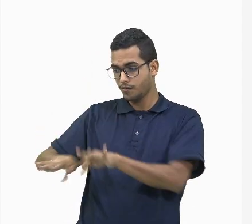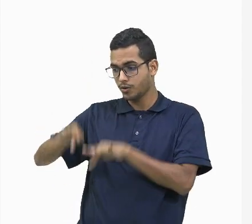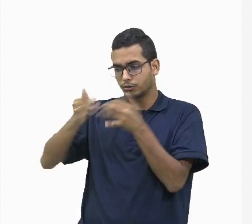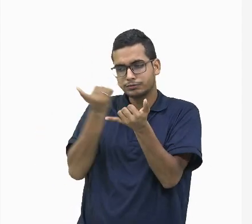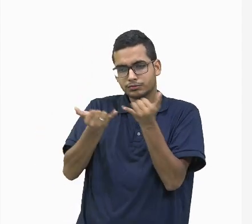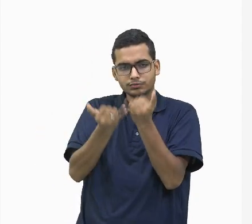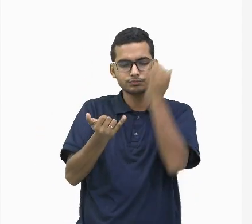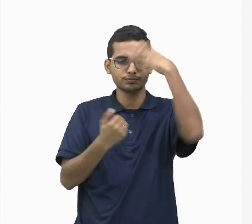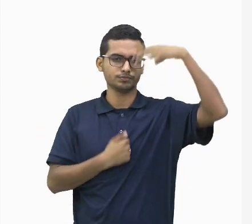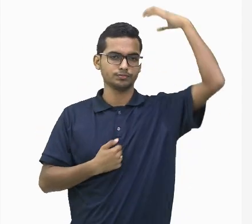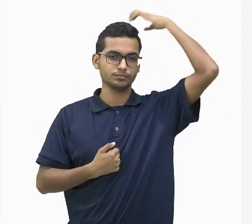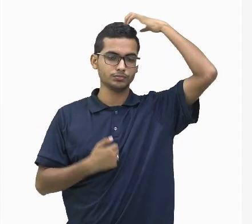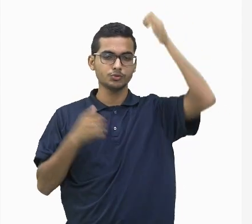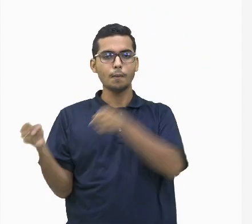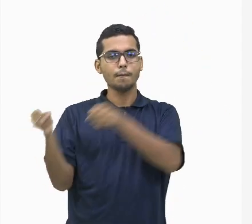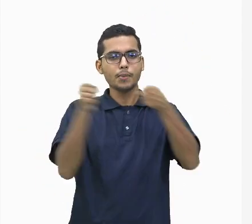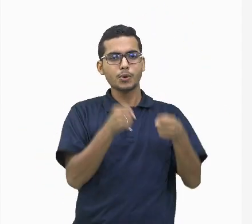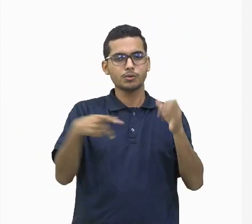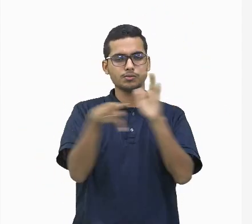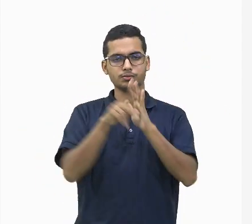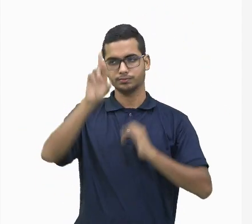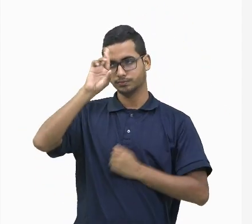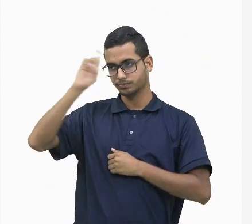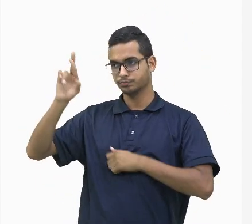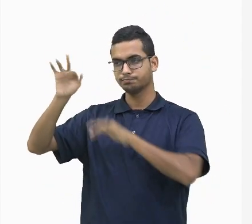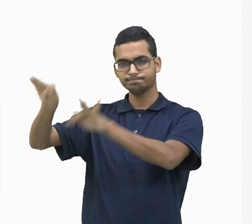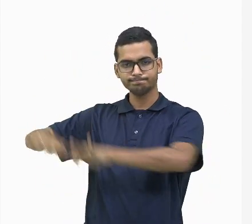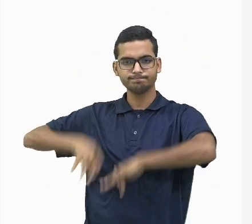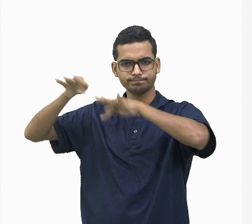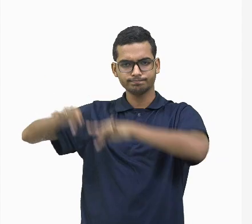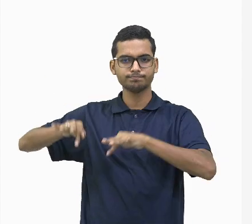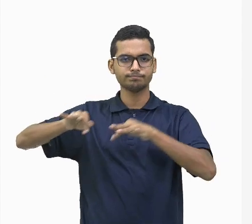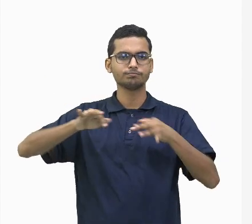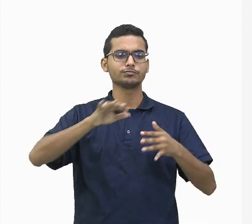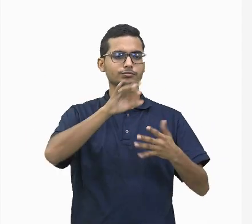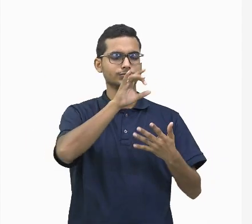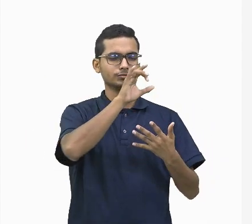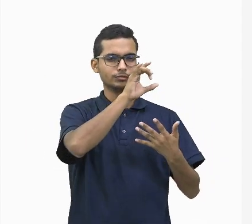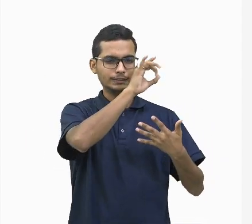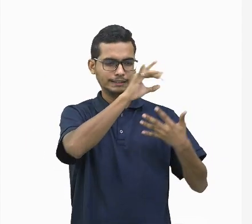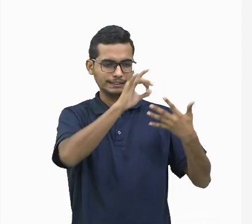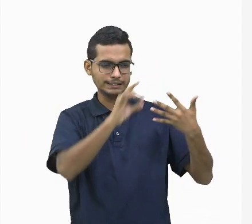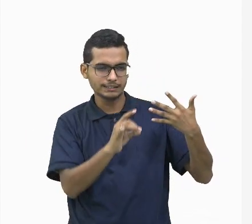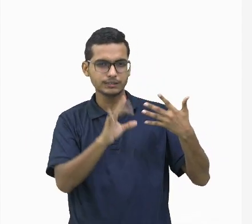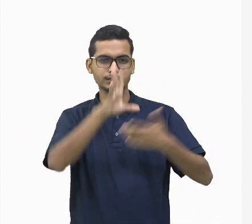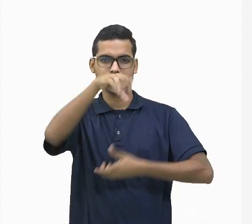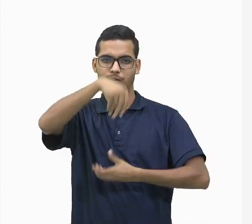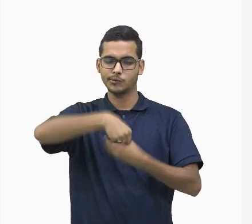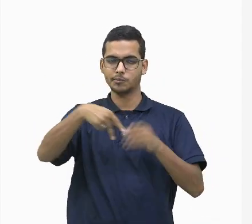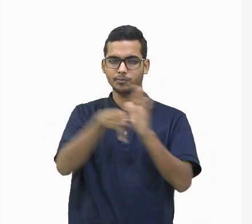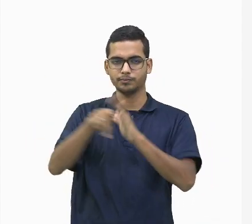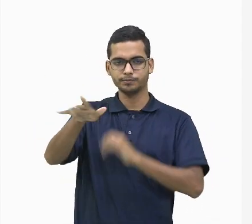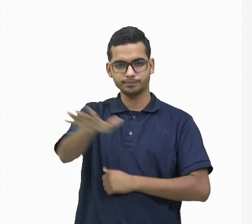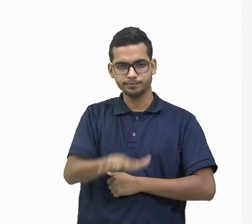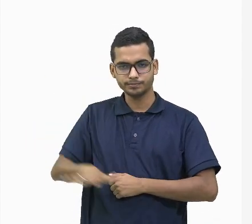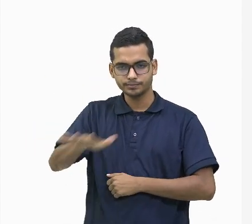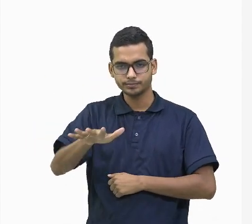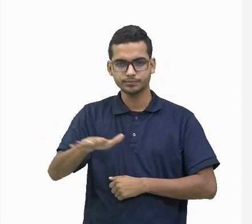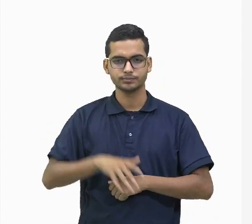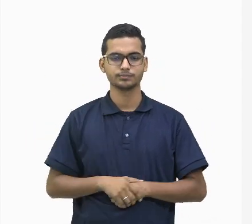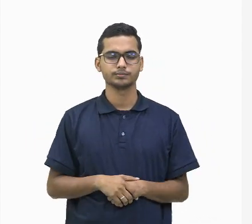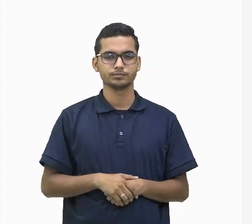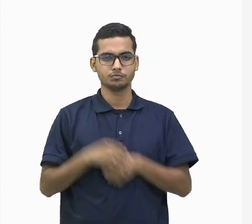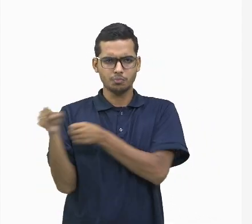feudo. Então o poder estava concentrado nas mãos de cada senhor feudal dentro do seu respectivo feudo. Não existia mais um